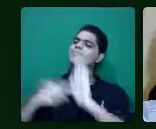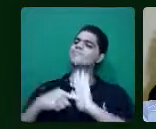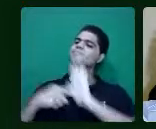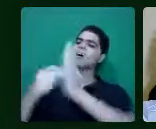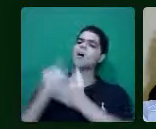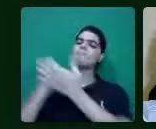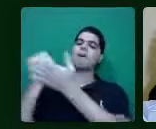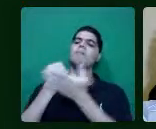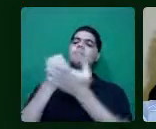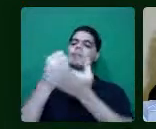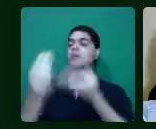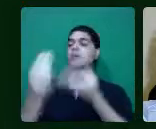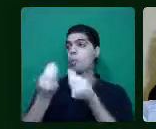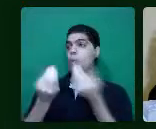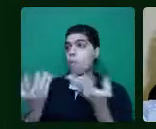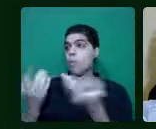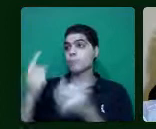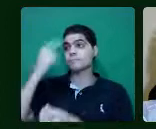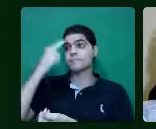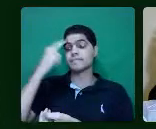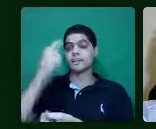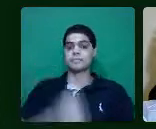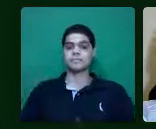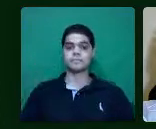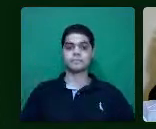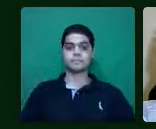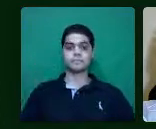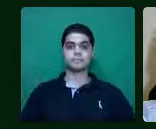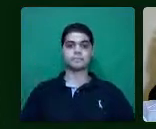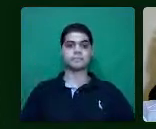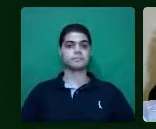Essa é a pergunta, Letícia. Boa. Ivan, contigo.